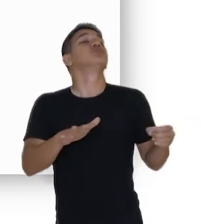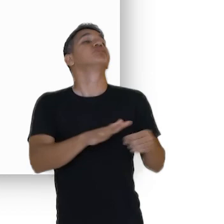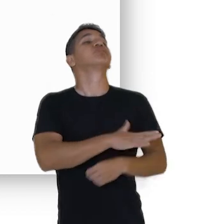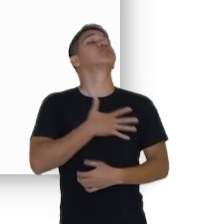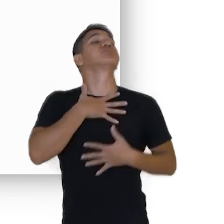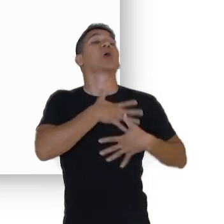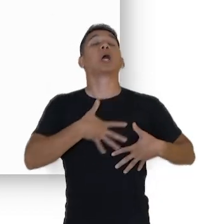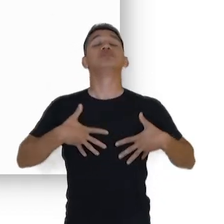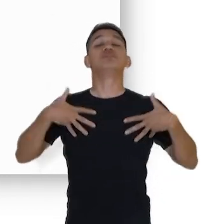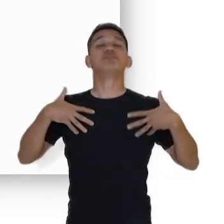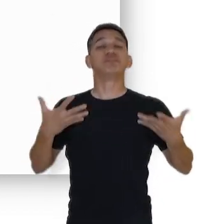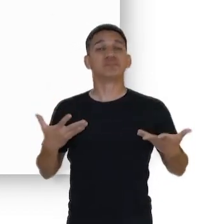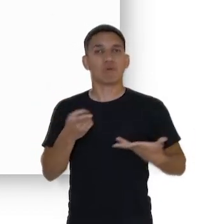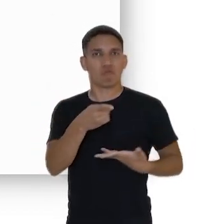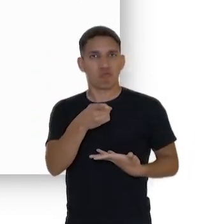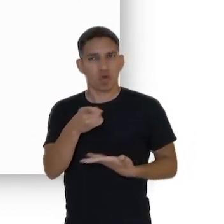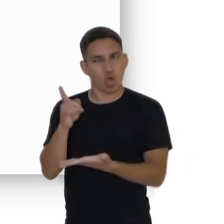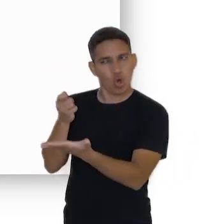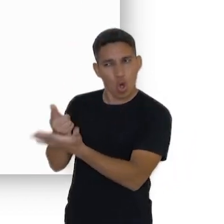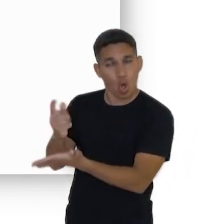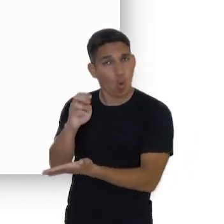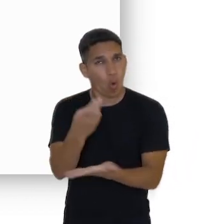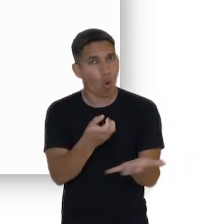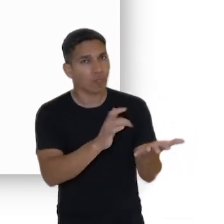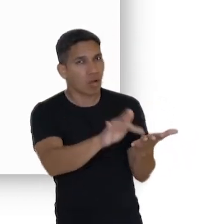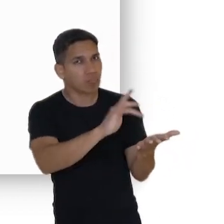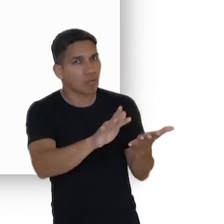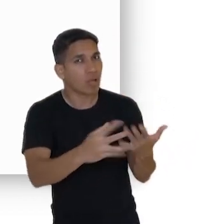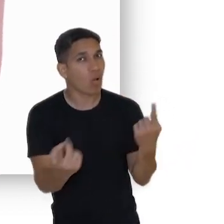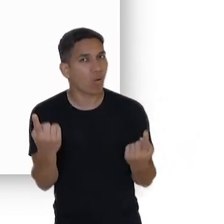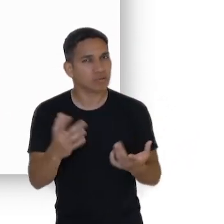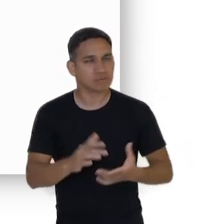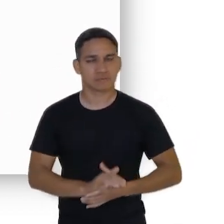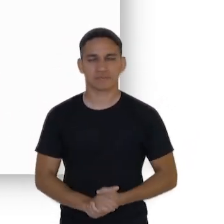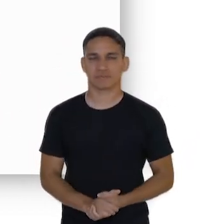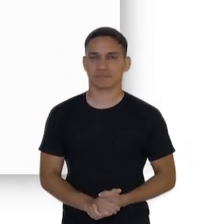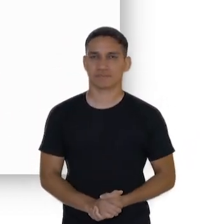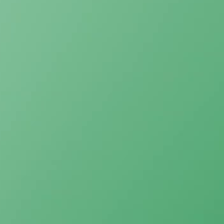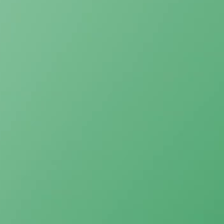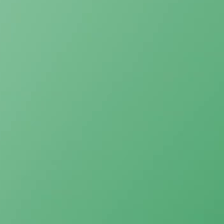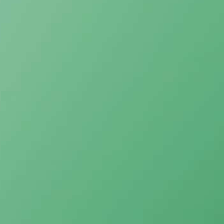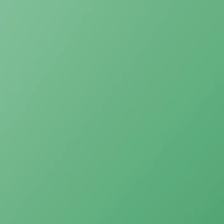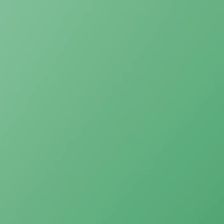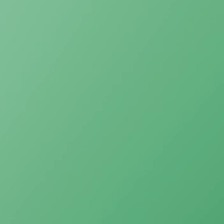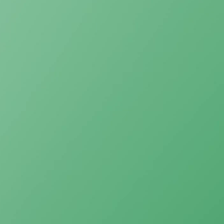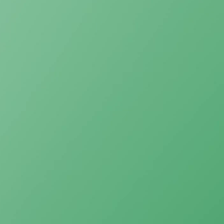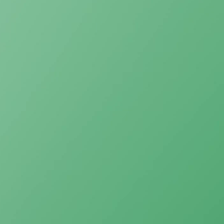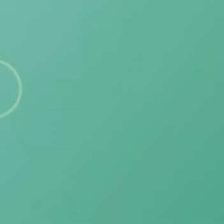satisfazer nosso ego. Você consome ou é consumista?